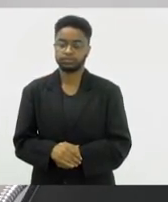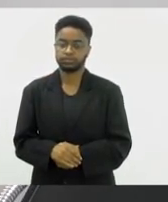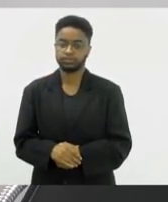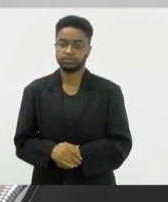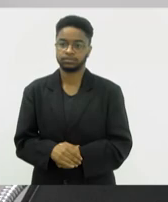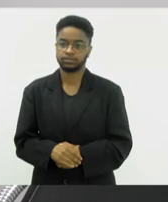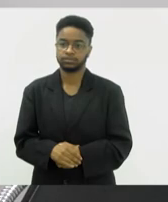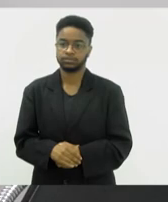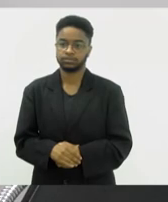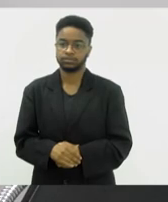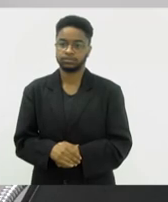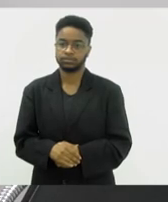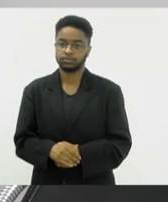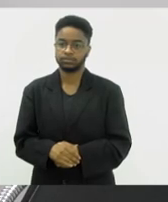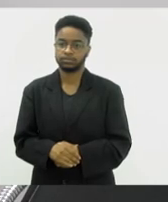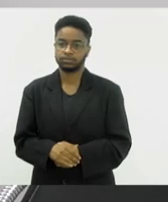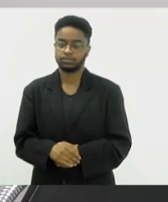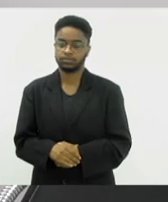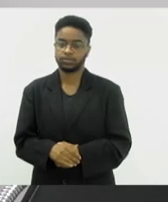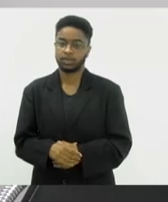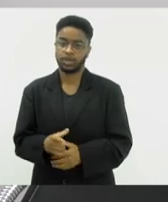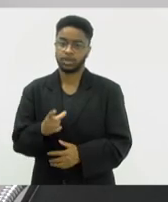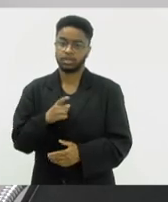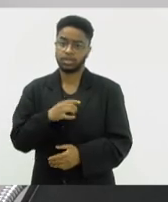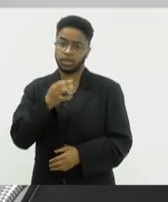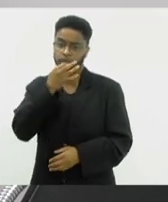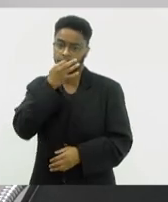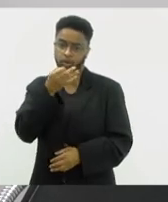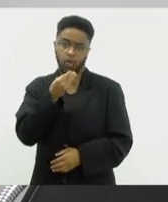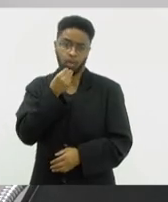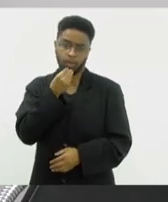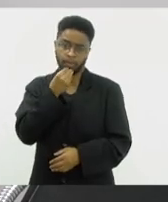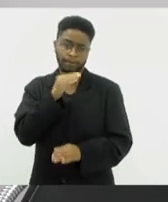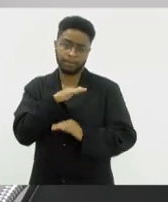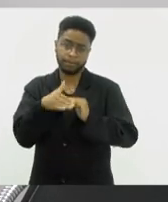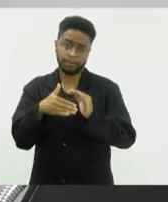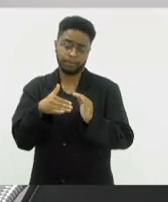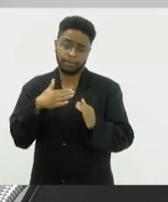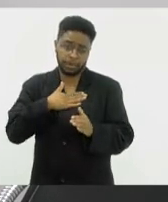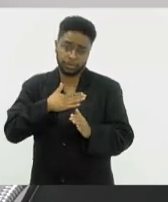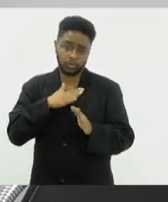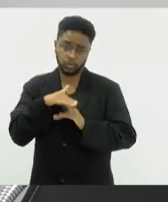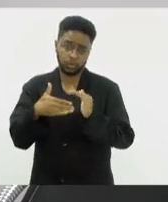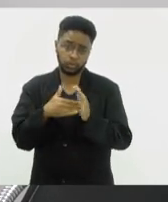Eu tenho a posição assim, clara sobre esse tema, é tudo TIS para mim, não é nada de